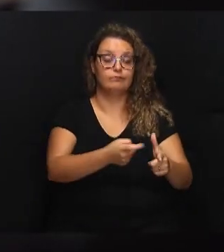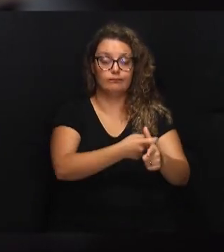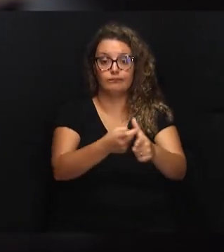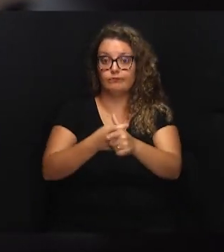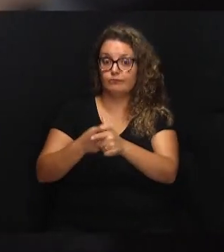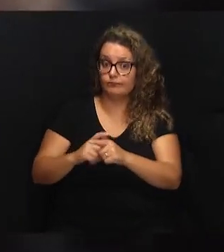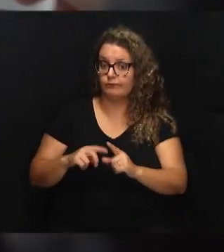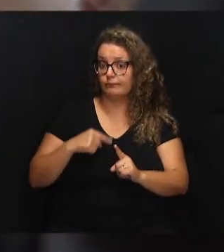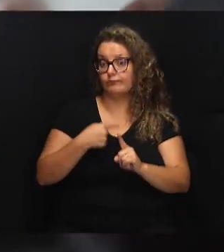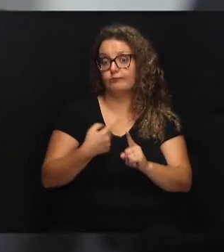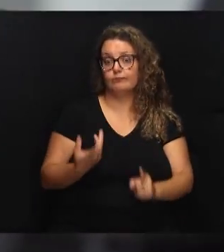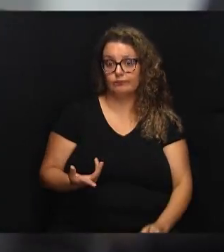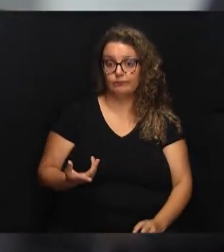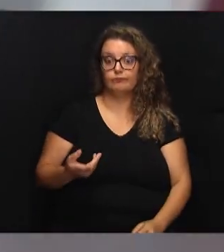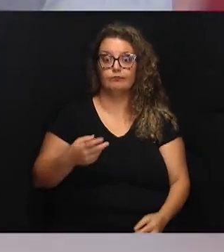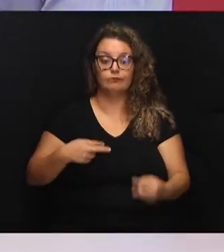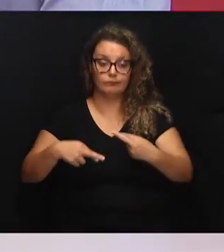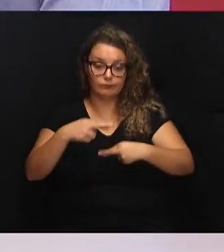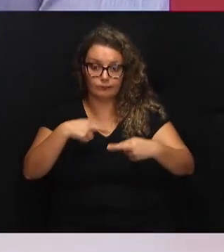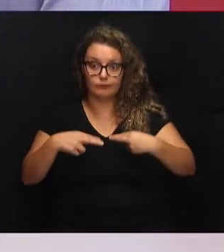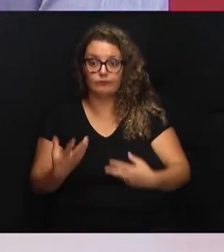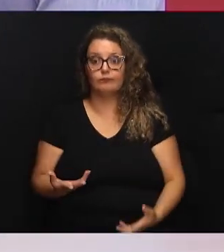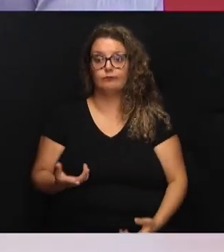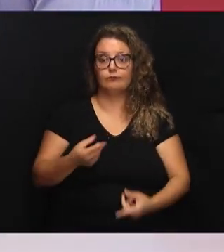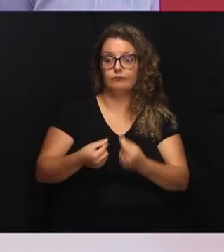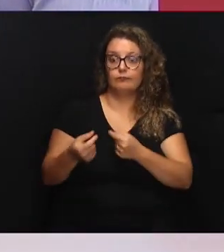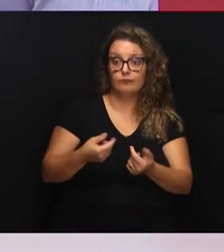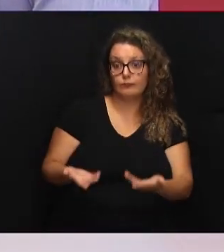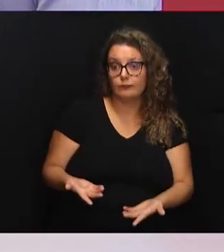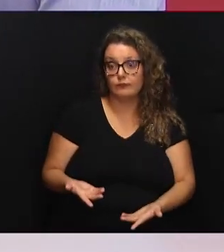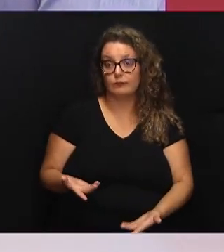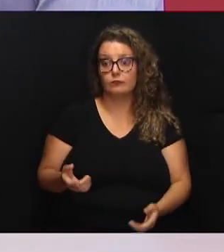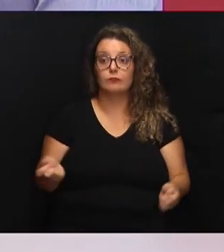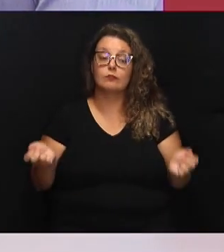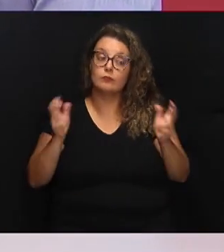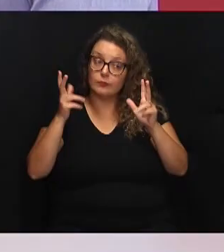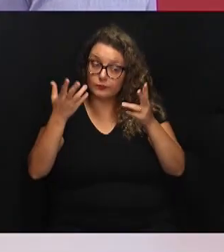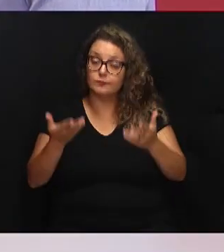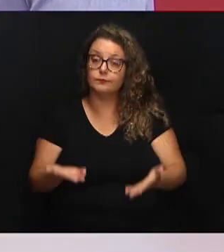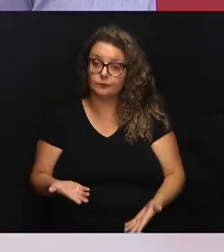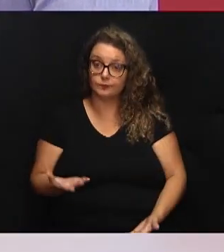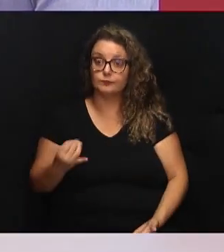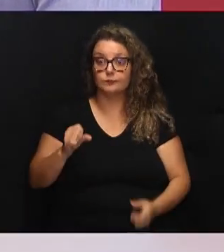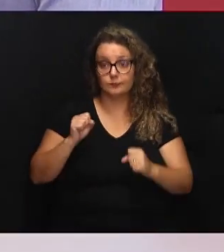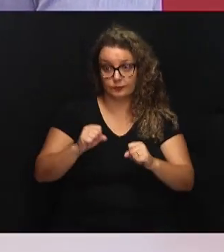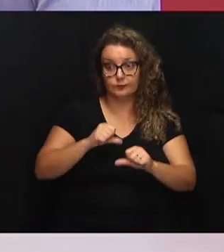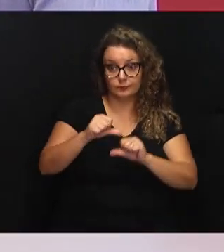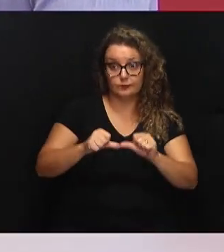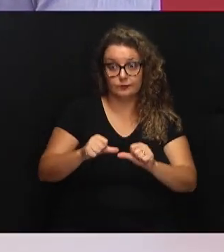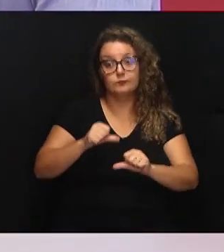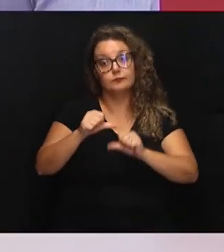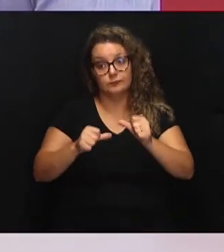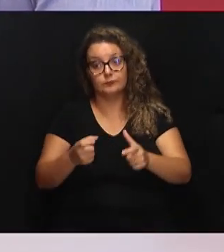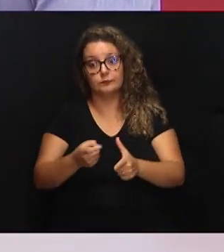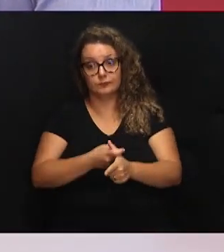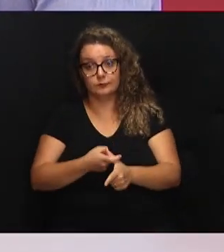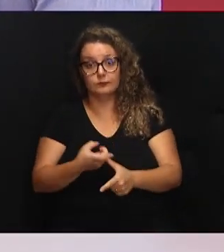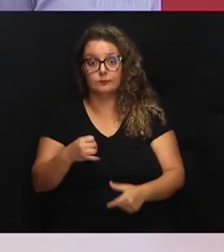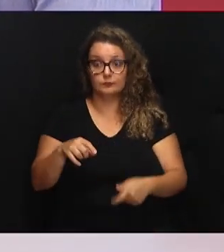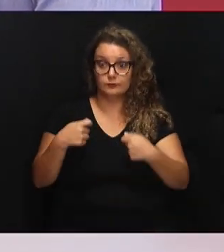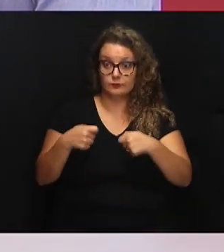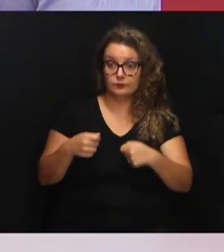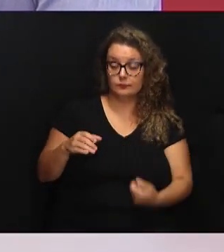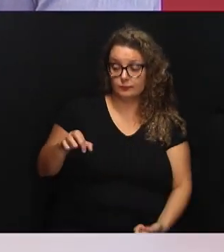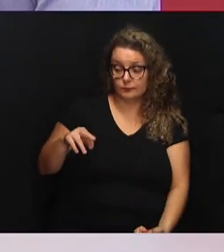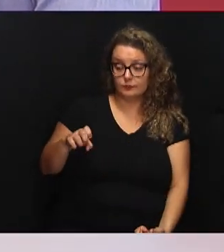adicionais do ponto de vista da economia, da dinâmica da economia. Então esteja atento, né? Se você puder troca a dívida. Se você precisa desse crédito